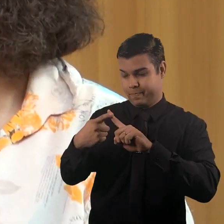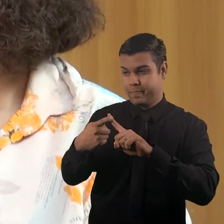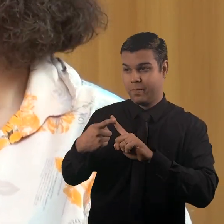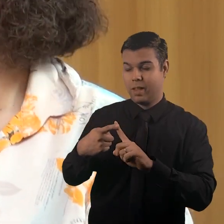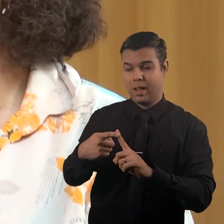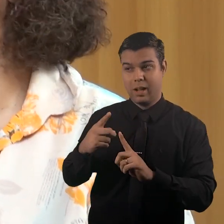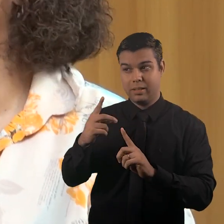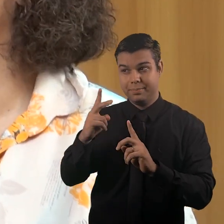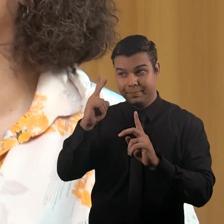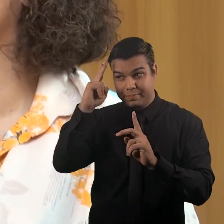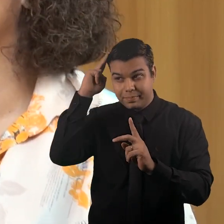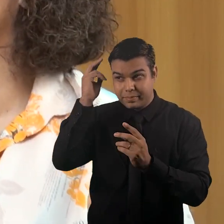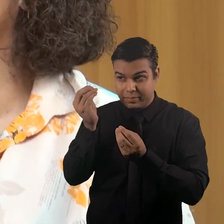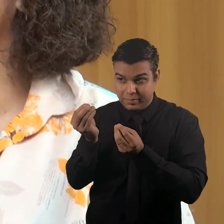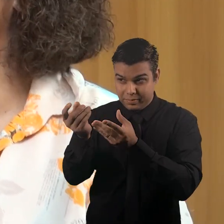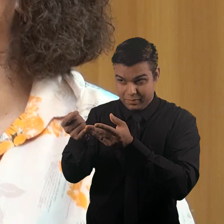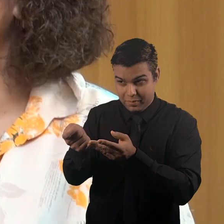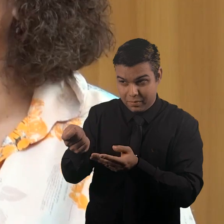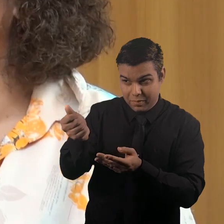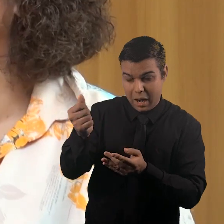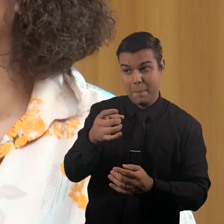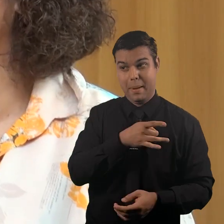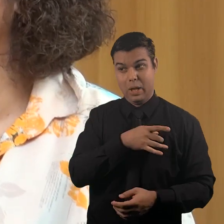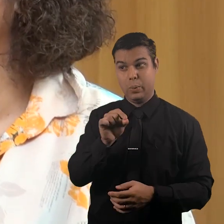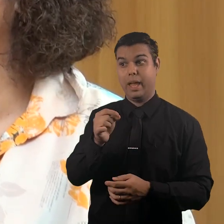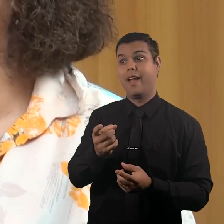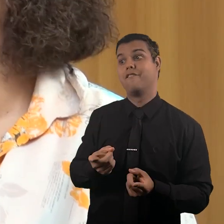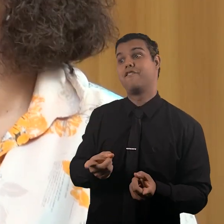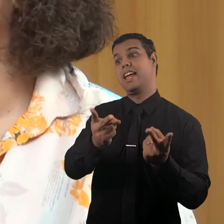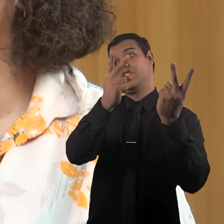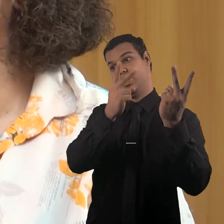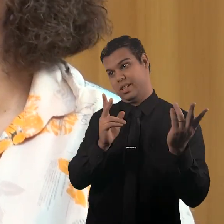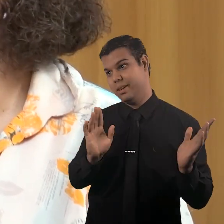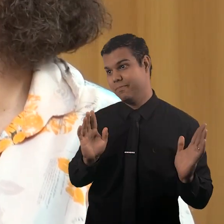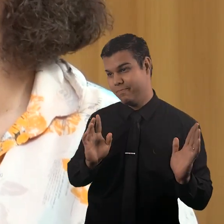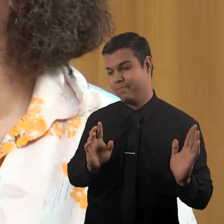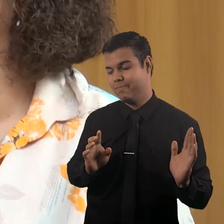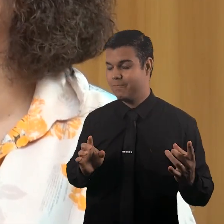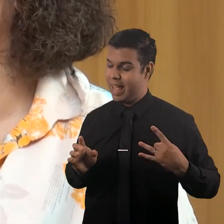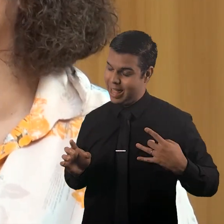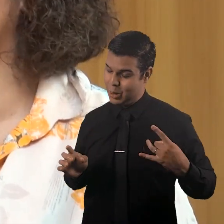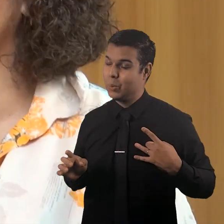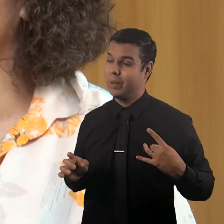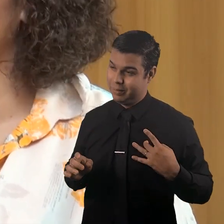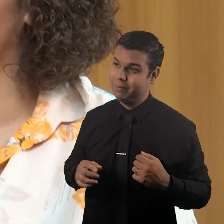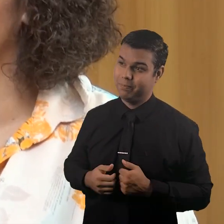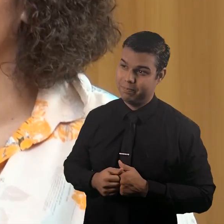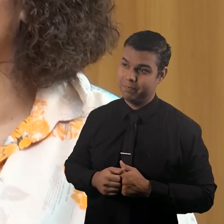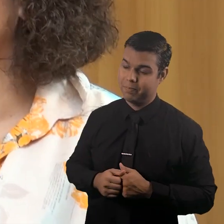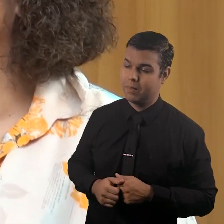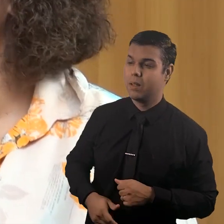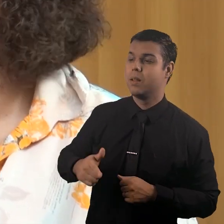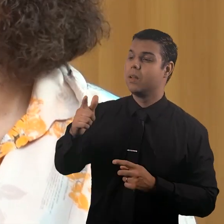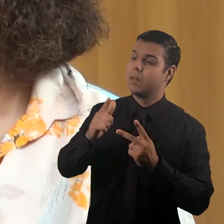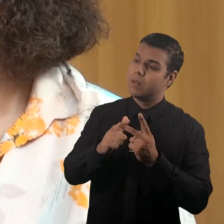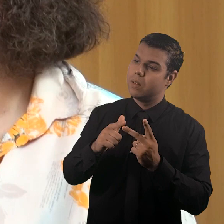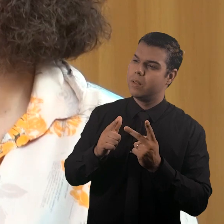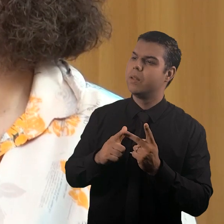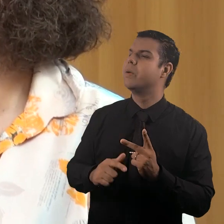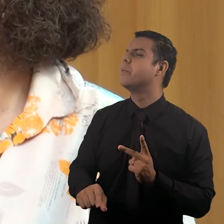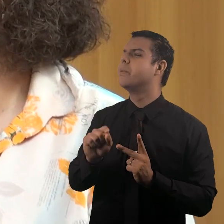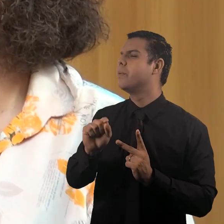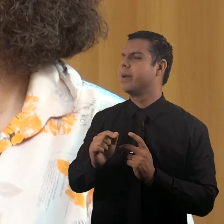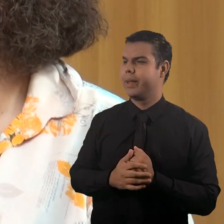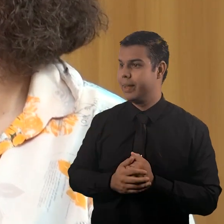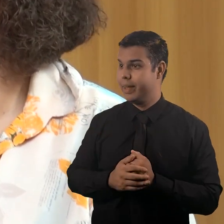o maior medo do doador de cabelo é que o cabelo dele seja vendido e se extravie dentro dos salões. Isso é uma coisa. E a segunda coisa